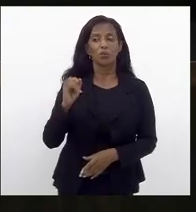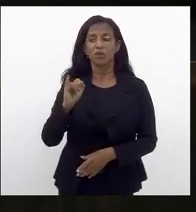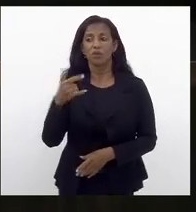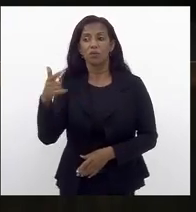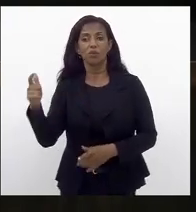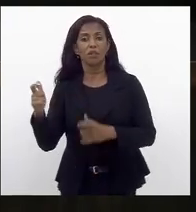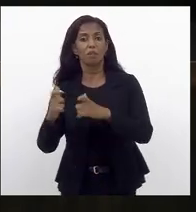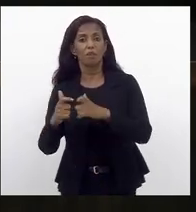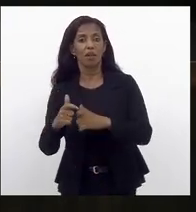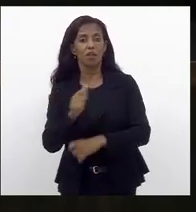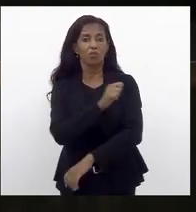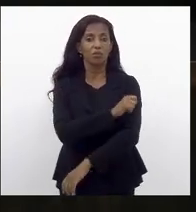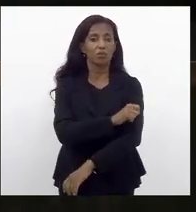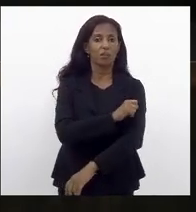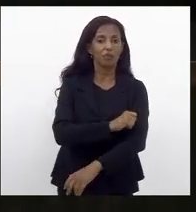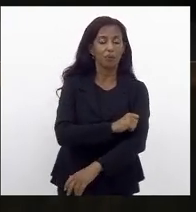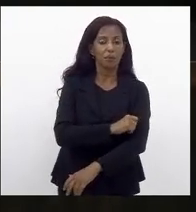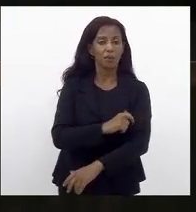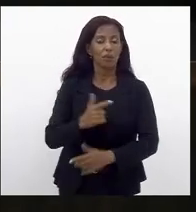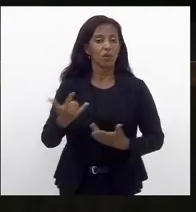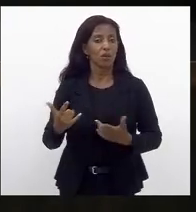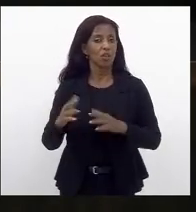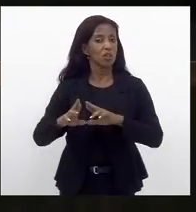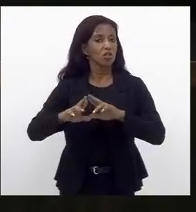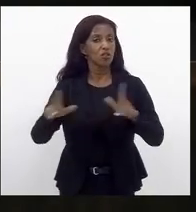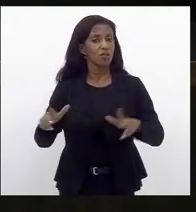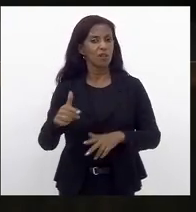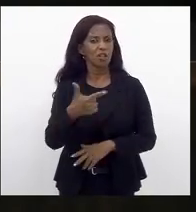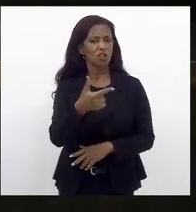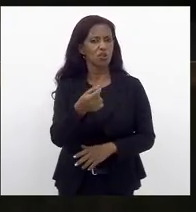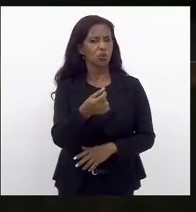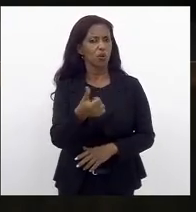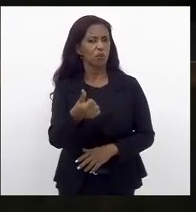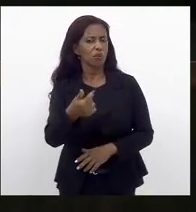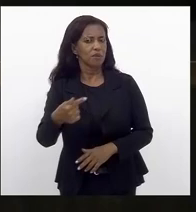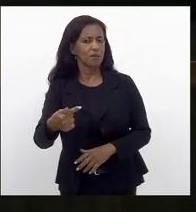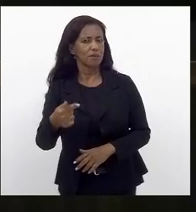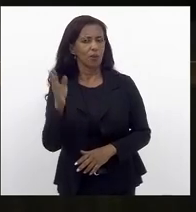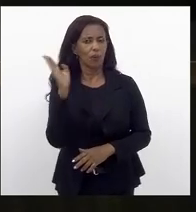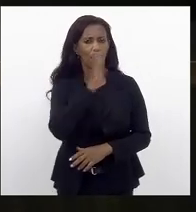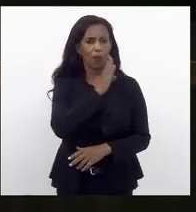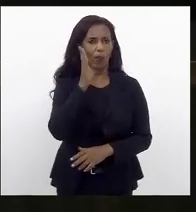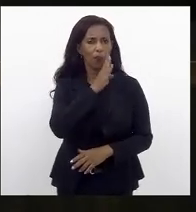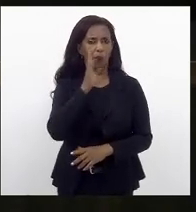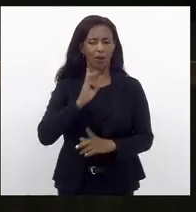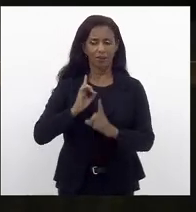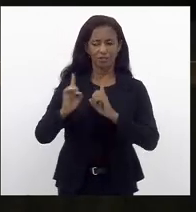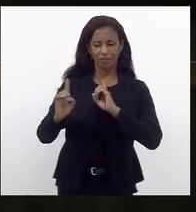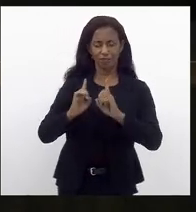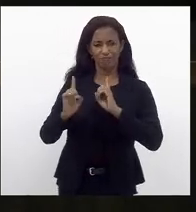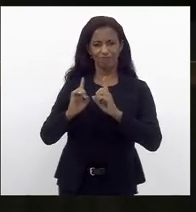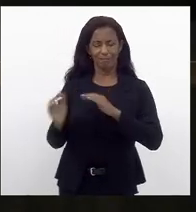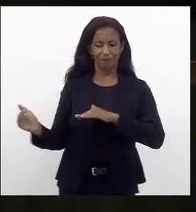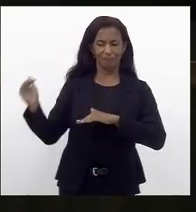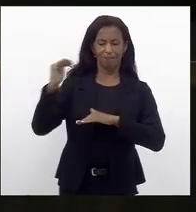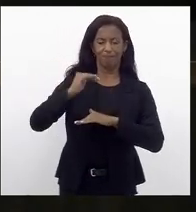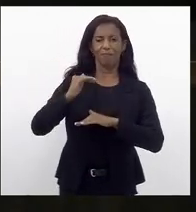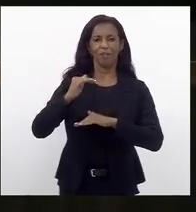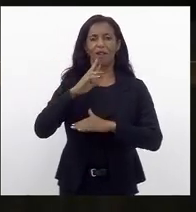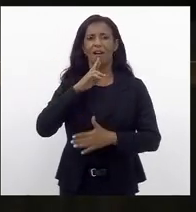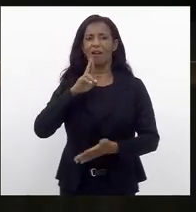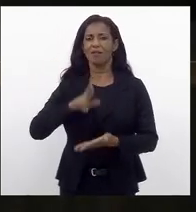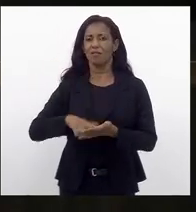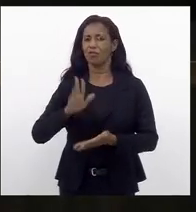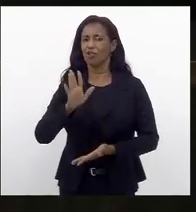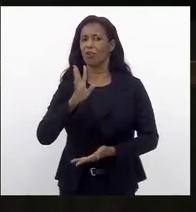médicos e Enfermeiros em Os Profissionais de Saúde diferente de 17 quando a pressa sobrepôs o diálogo pelas razões que conhecemos